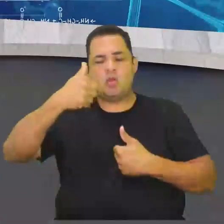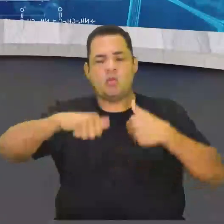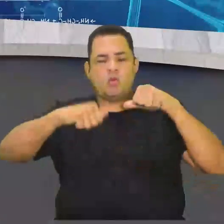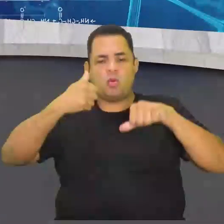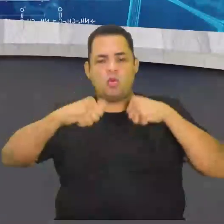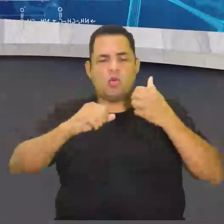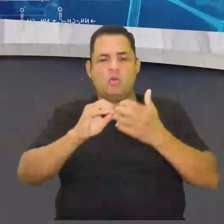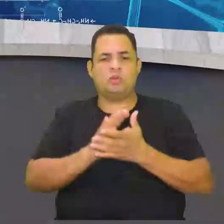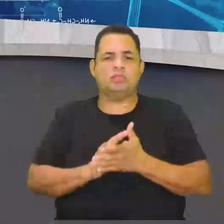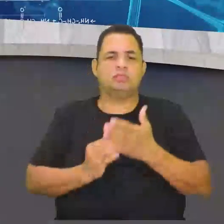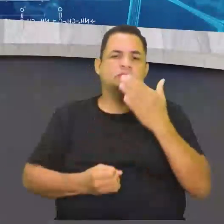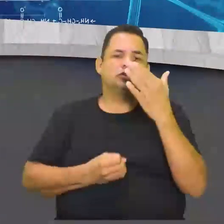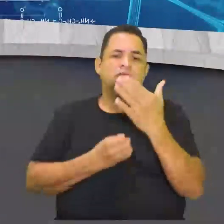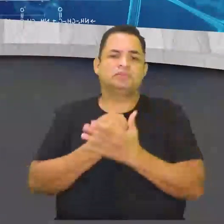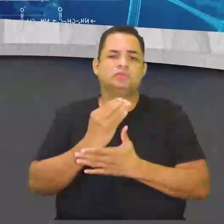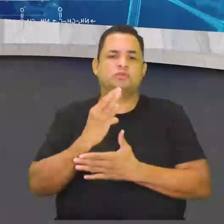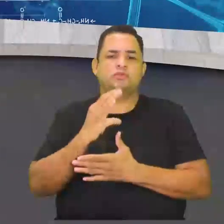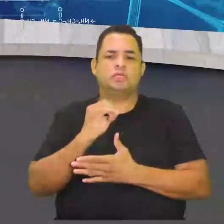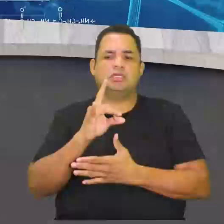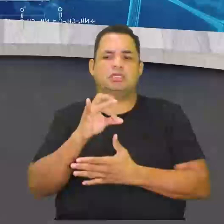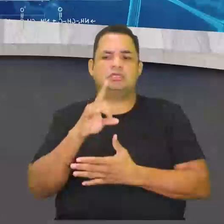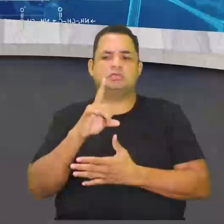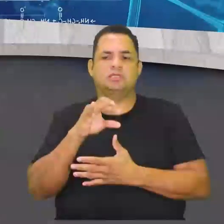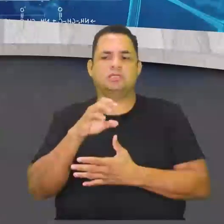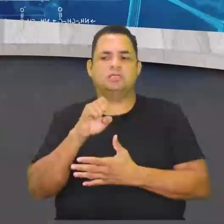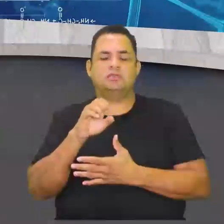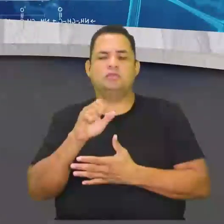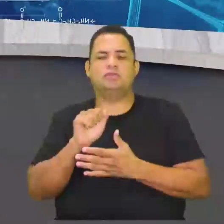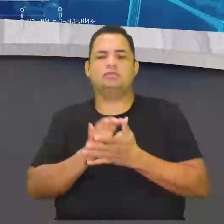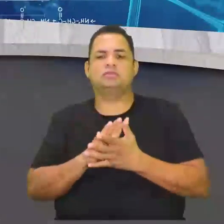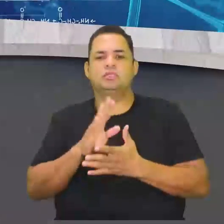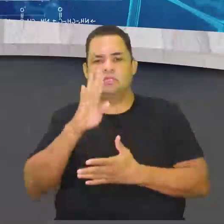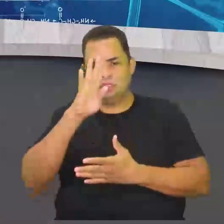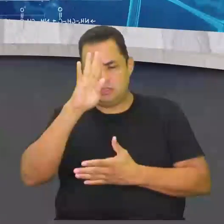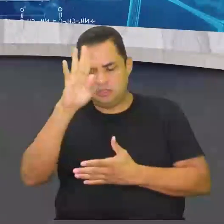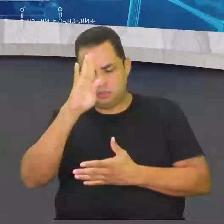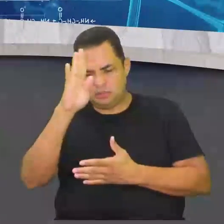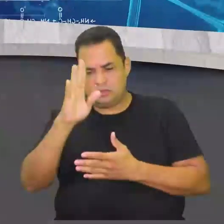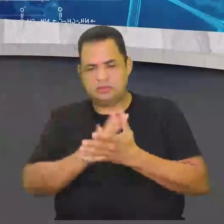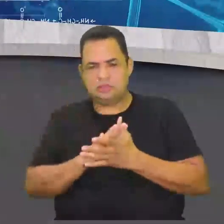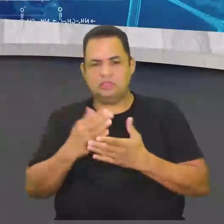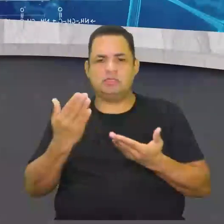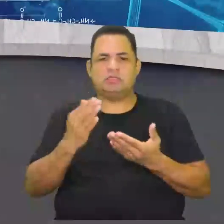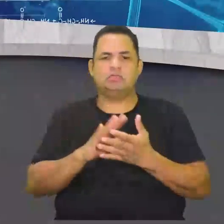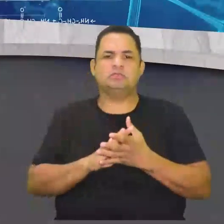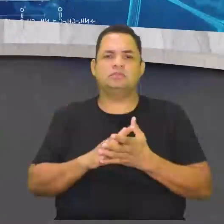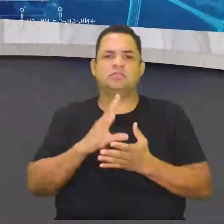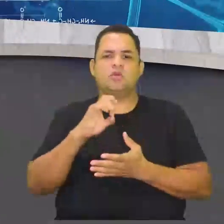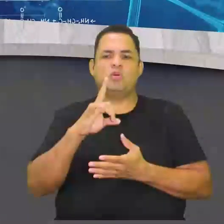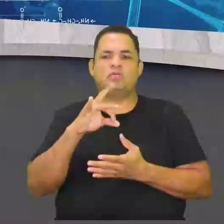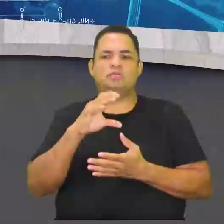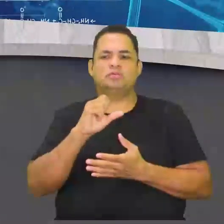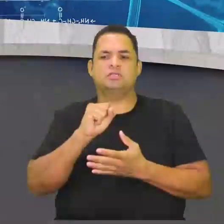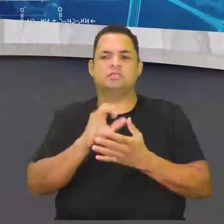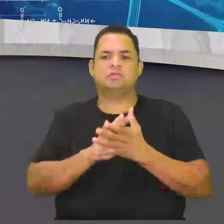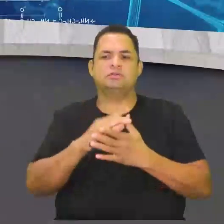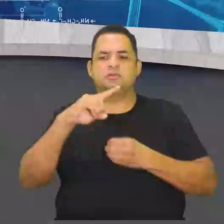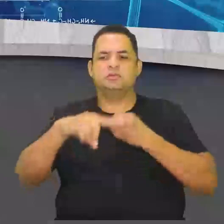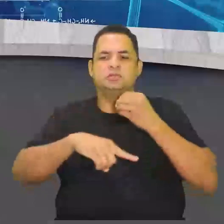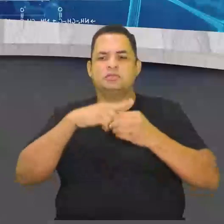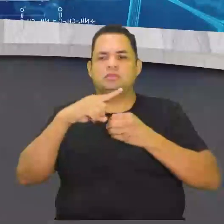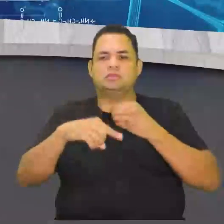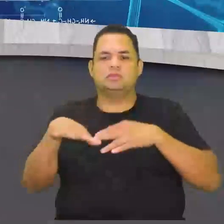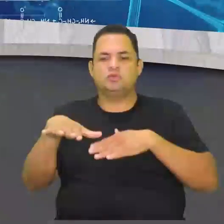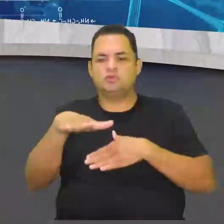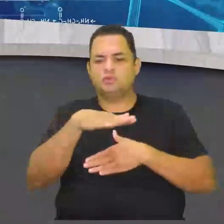os catalisadores, aí surgem as teorias de colisões dos átomos, superfícies de contato.